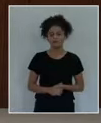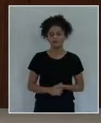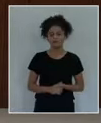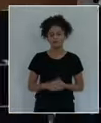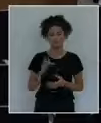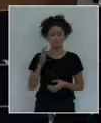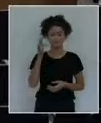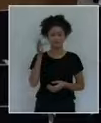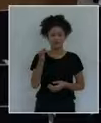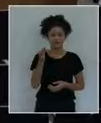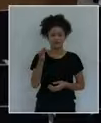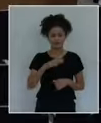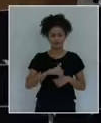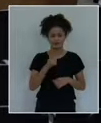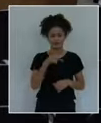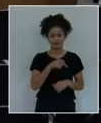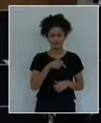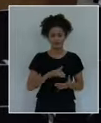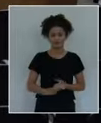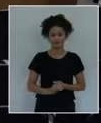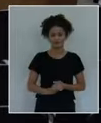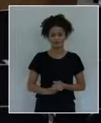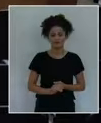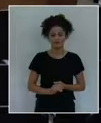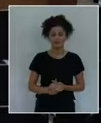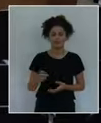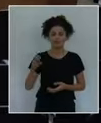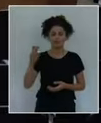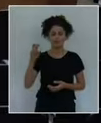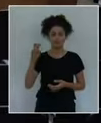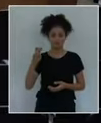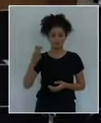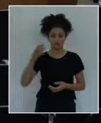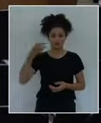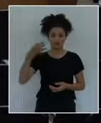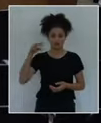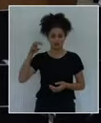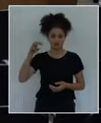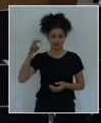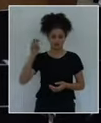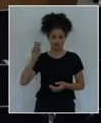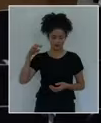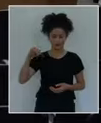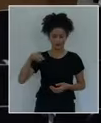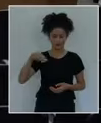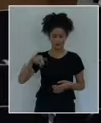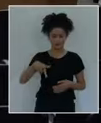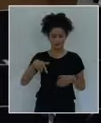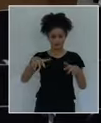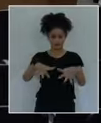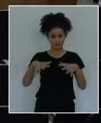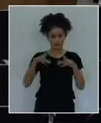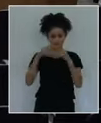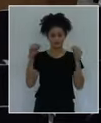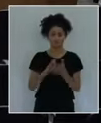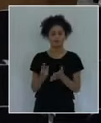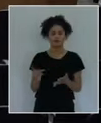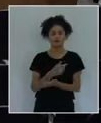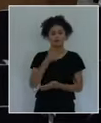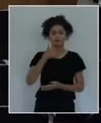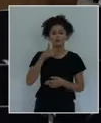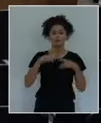depois, às 17h35, na sala presidente João Marinho, plenário da Câmara Municipal de Ponte Nova, realizou-se a primeira